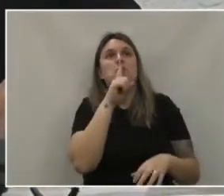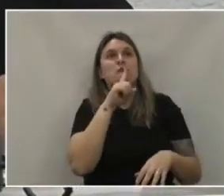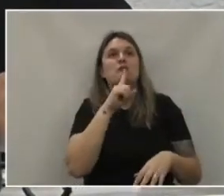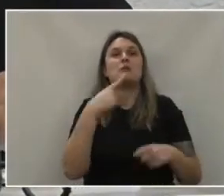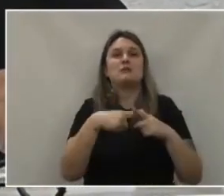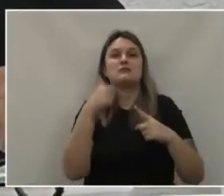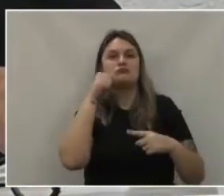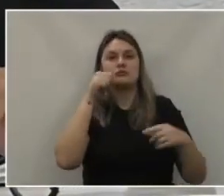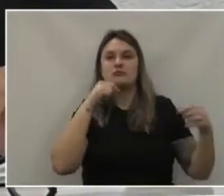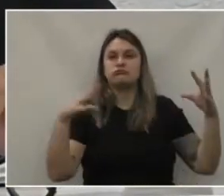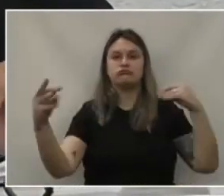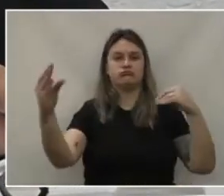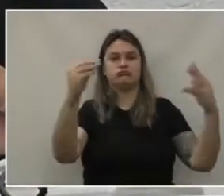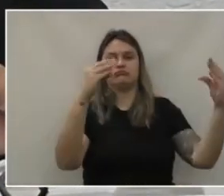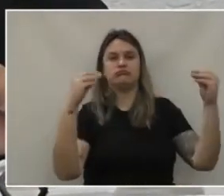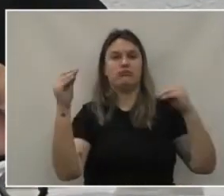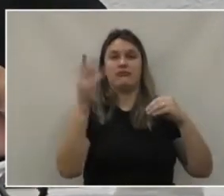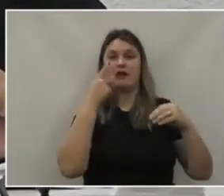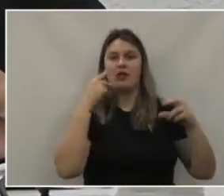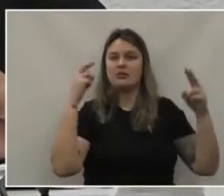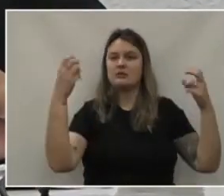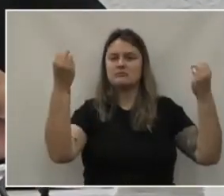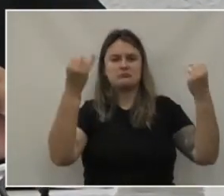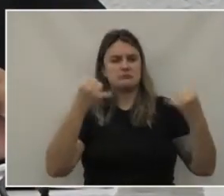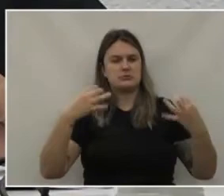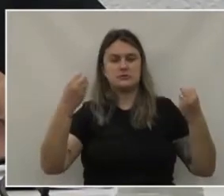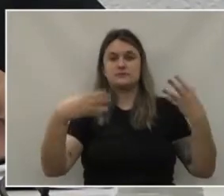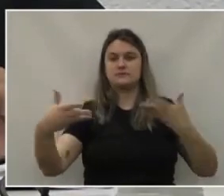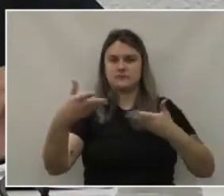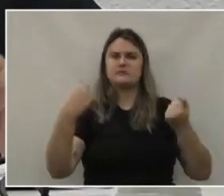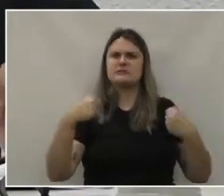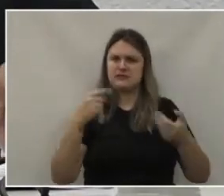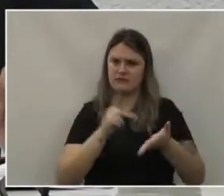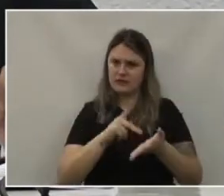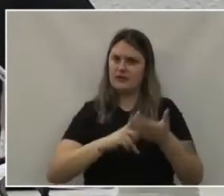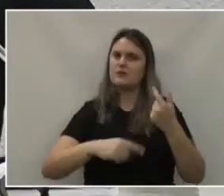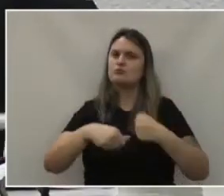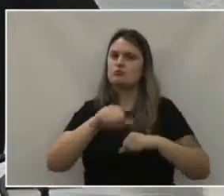Mas é isso, então tem que realmente lutar, e é isso que vocês estão fazendo.